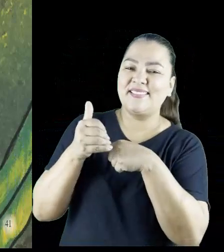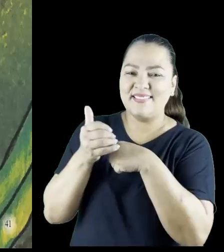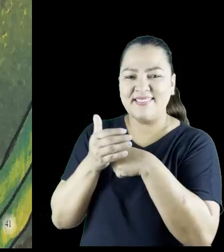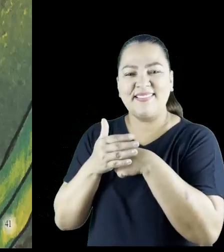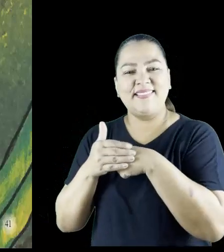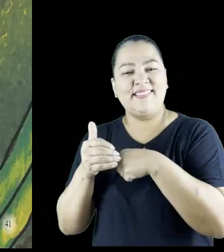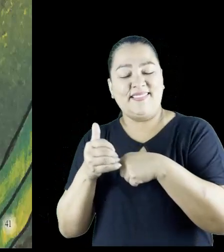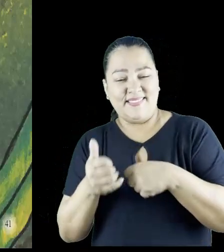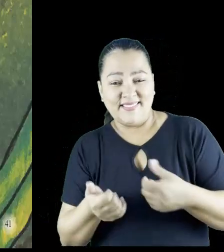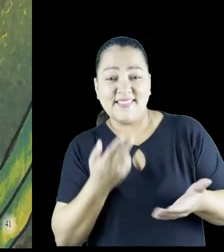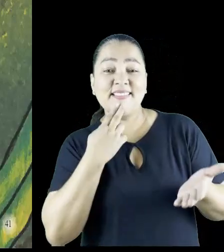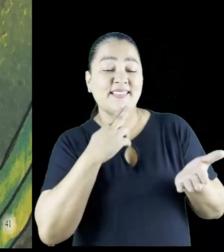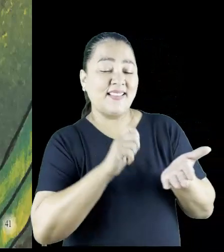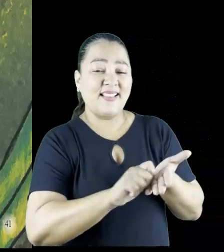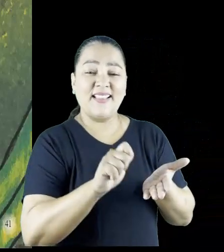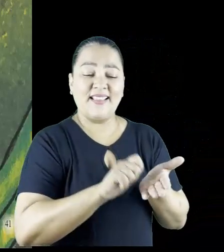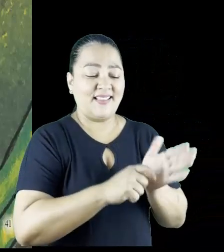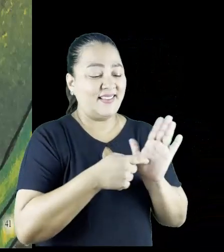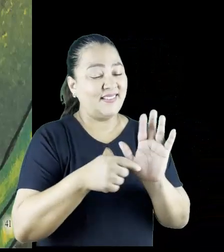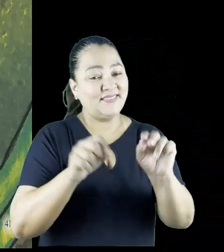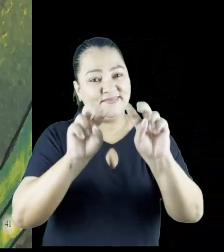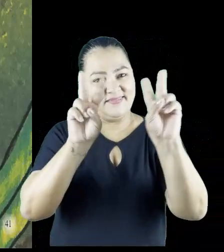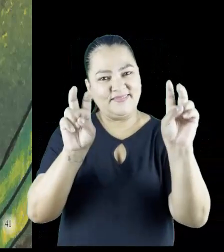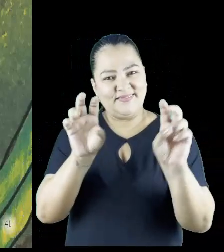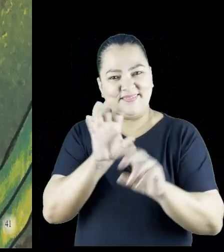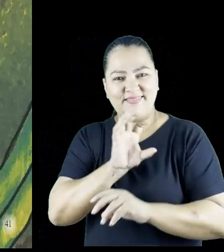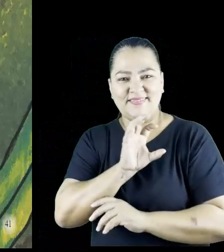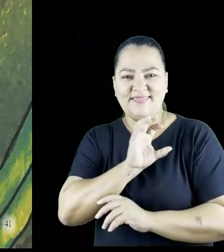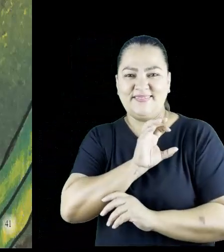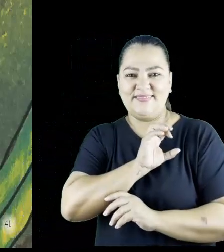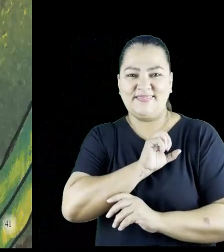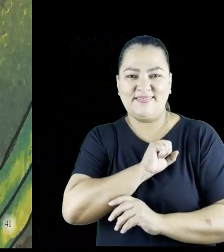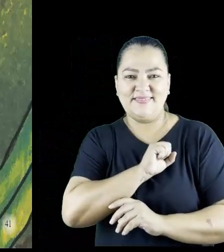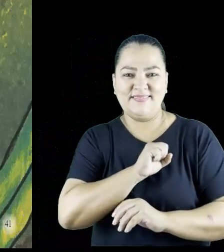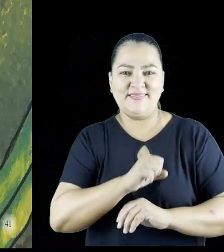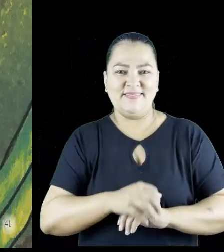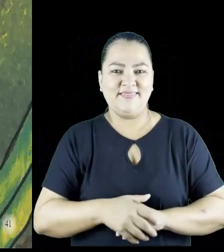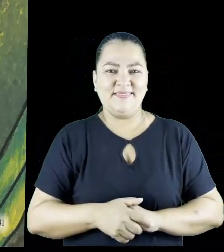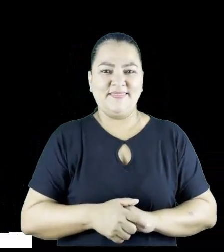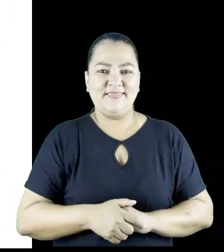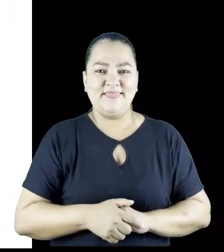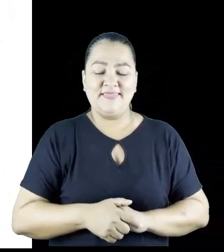Taperinha, menina, escrevo-te esta carta de amor.